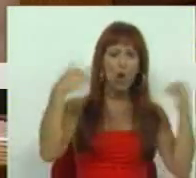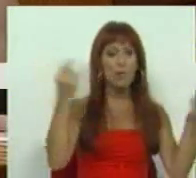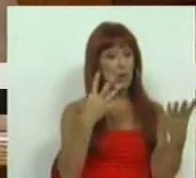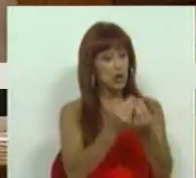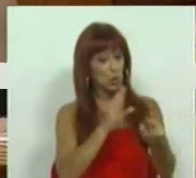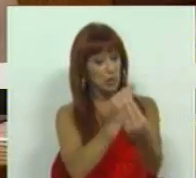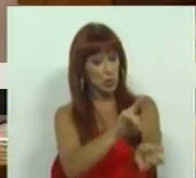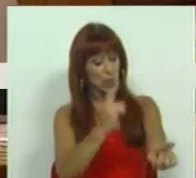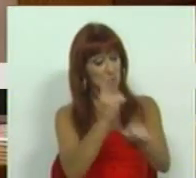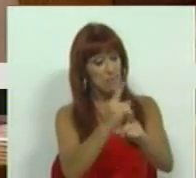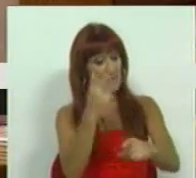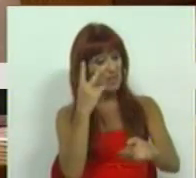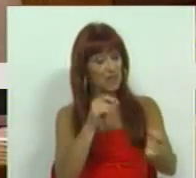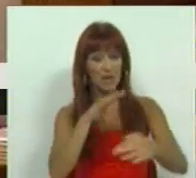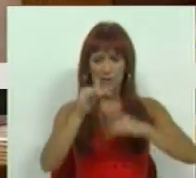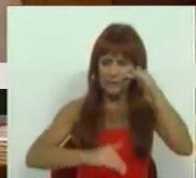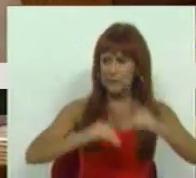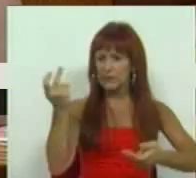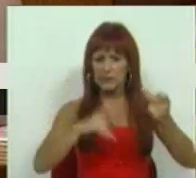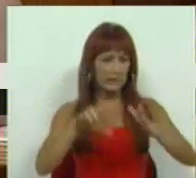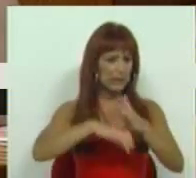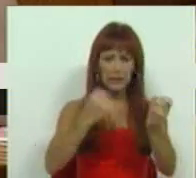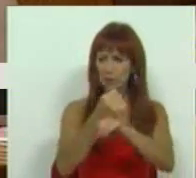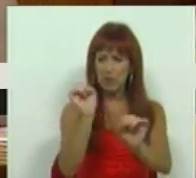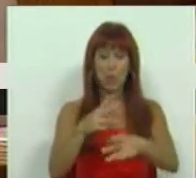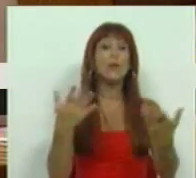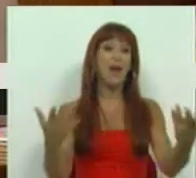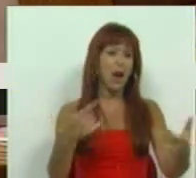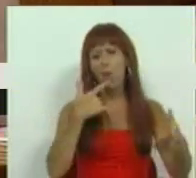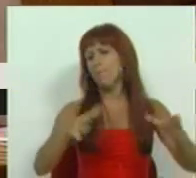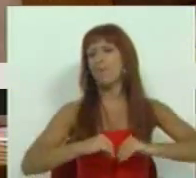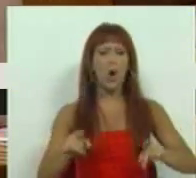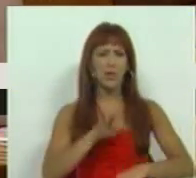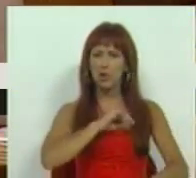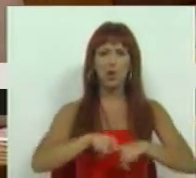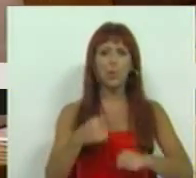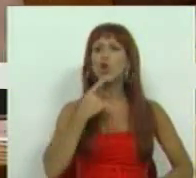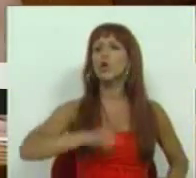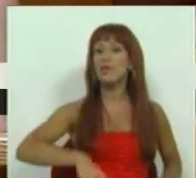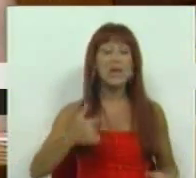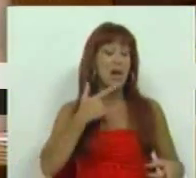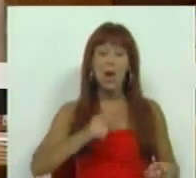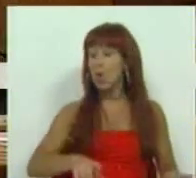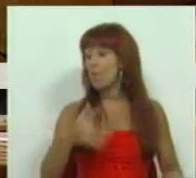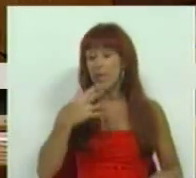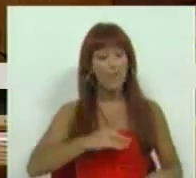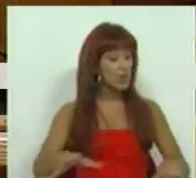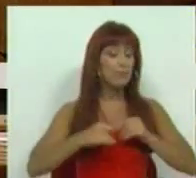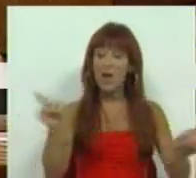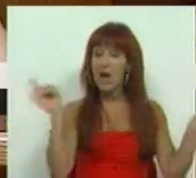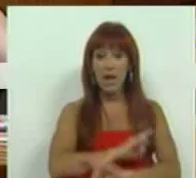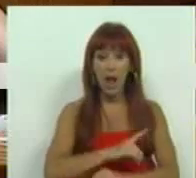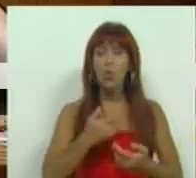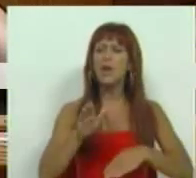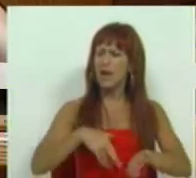alunos, que mantêm as suas vidas na instabilidade e na precariedade. É inaceitável, senhores deputados, repito, é absolutamente